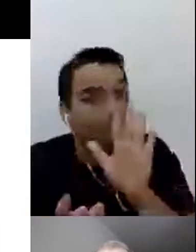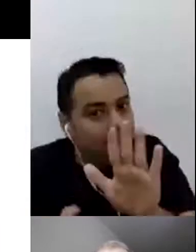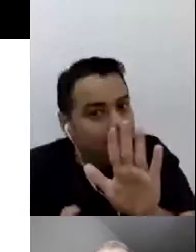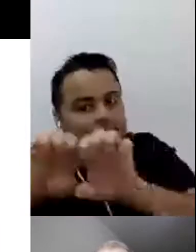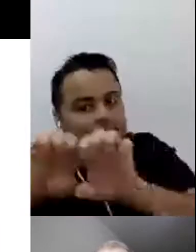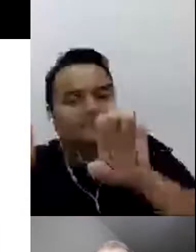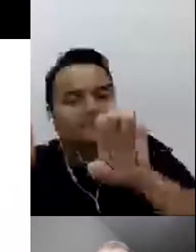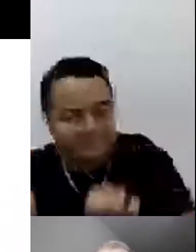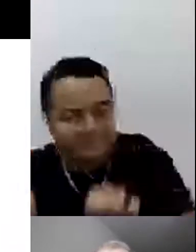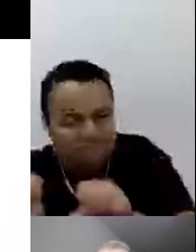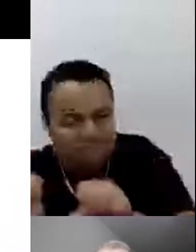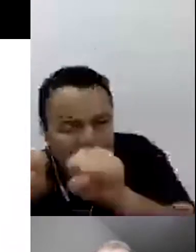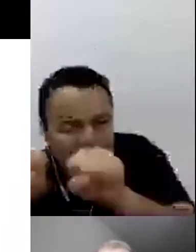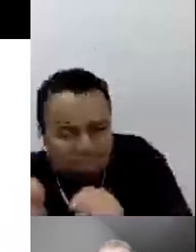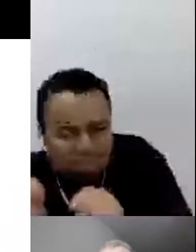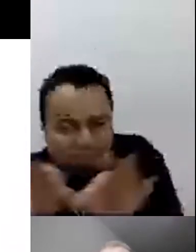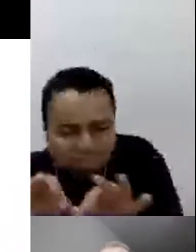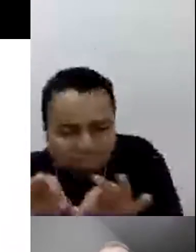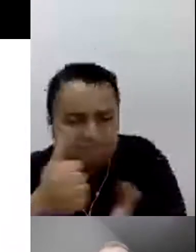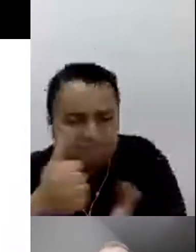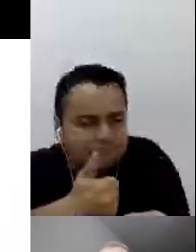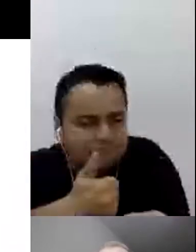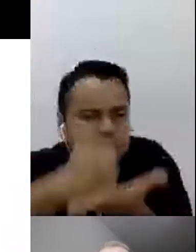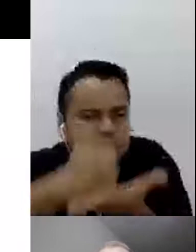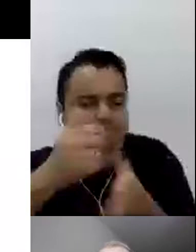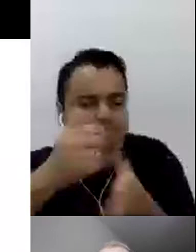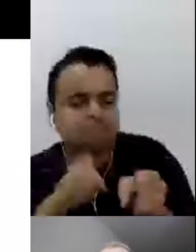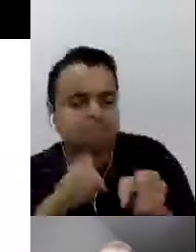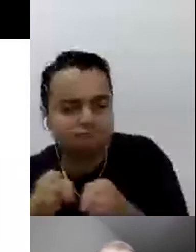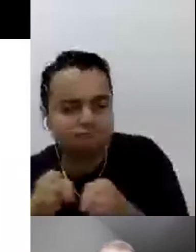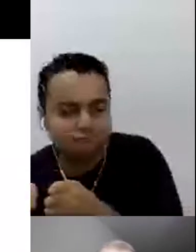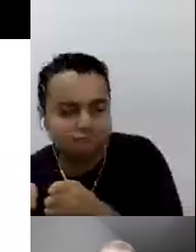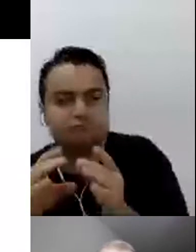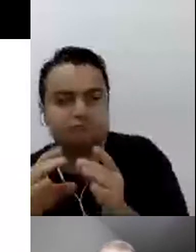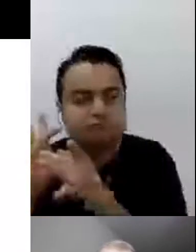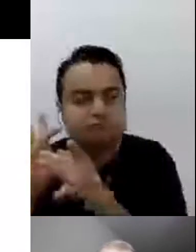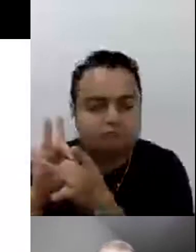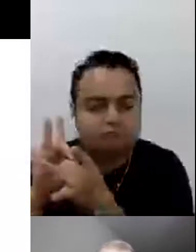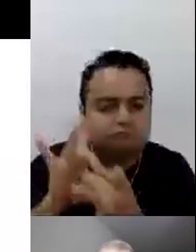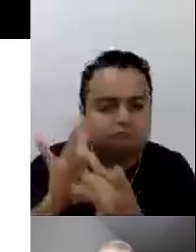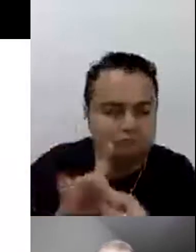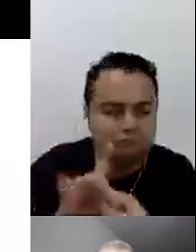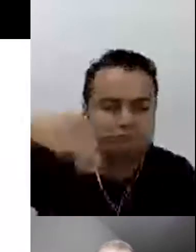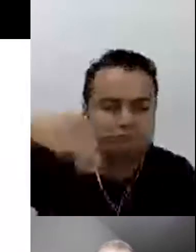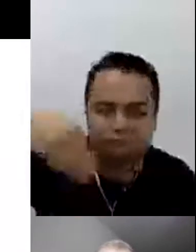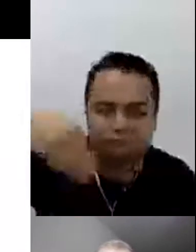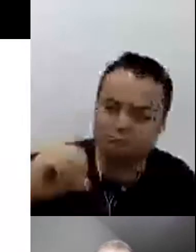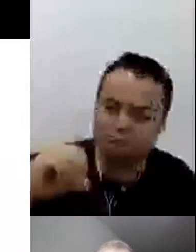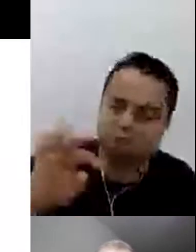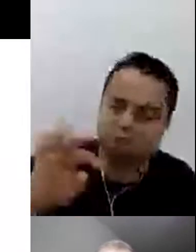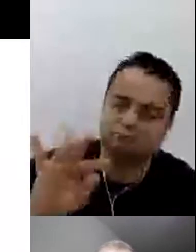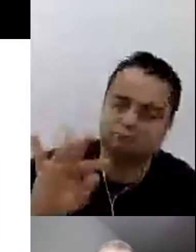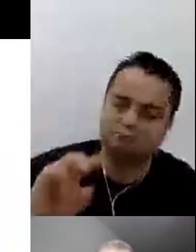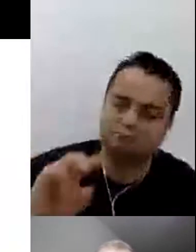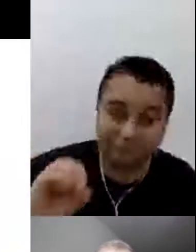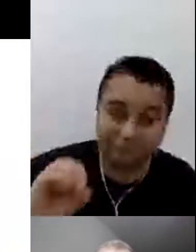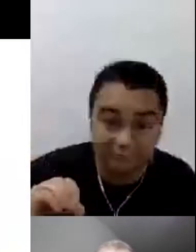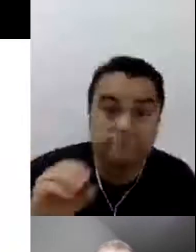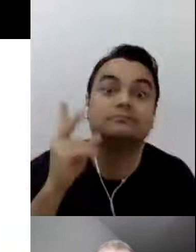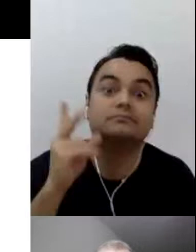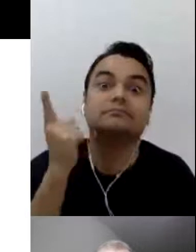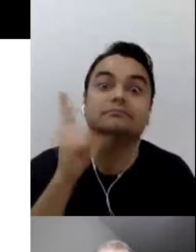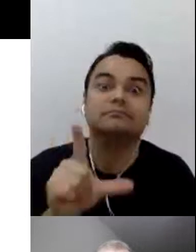eles, você salva eles de uma forma ordenada, com um contexto, um motivo, você transforma esse dado em informação.